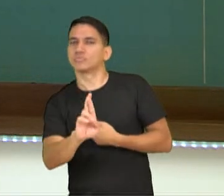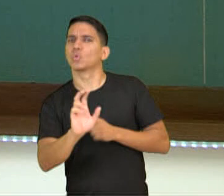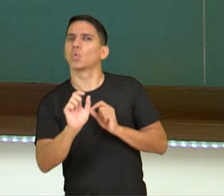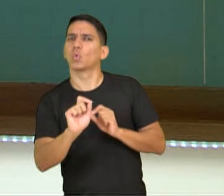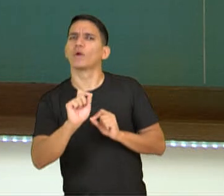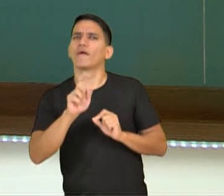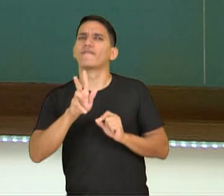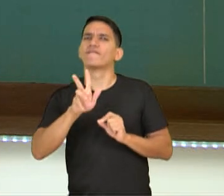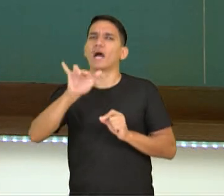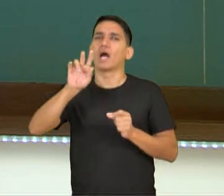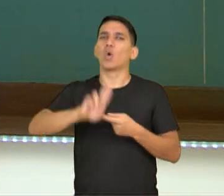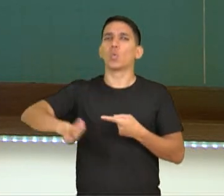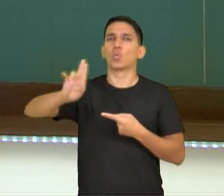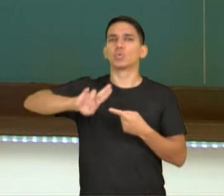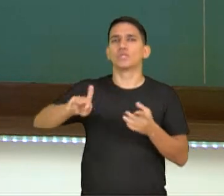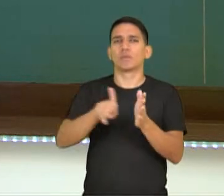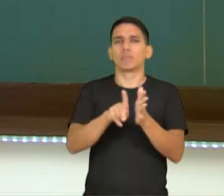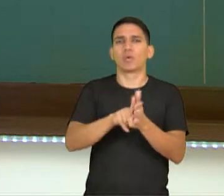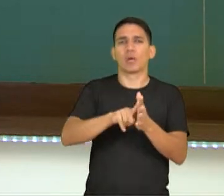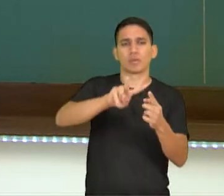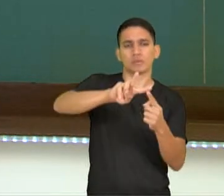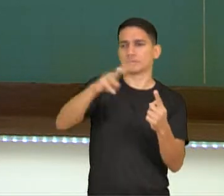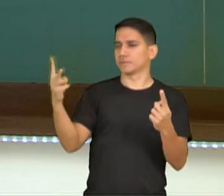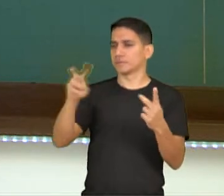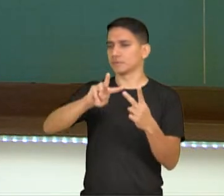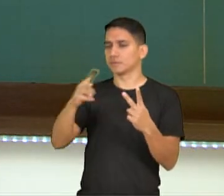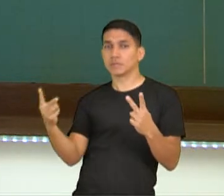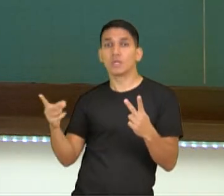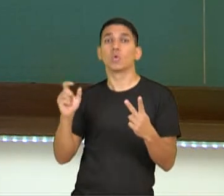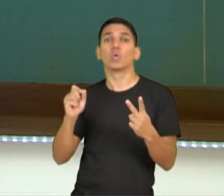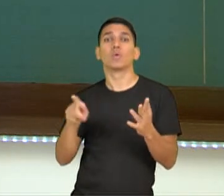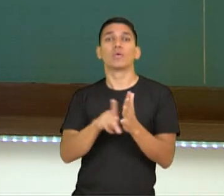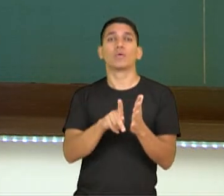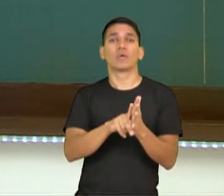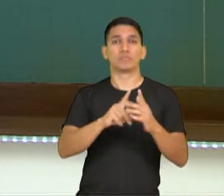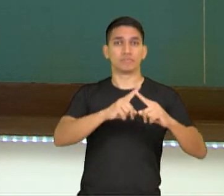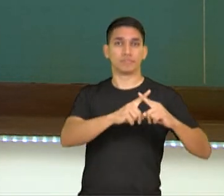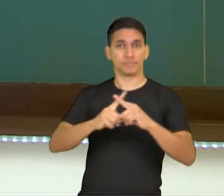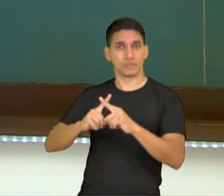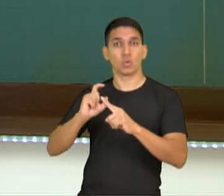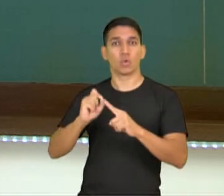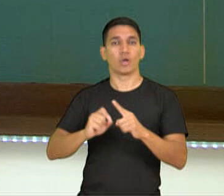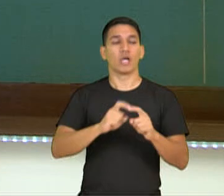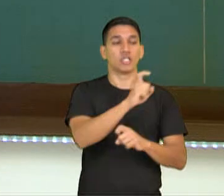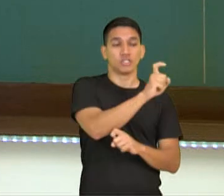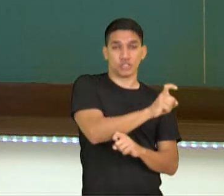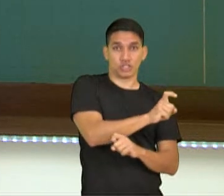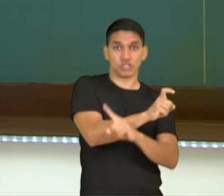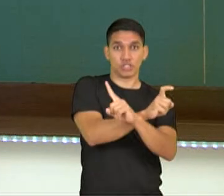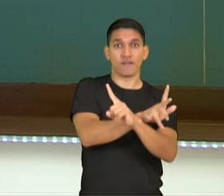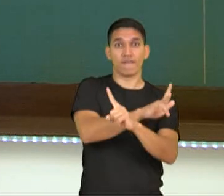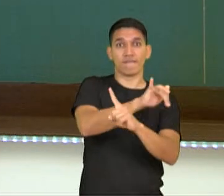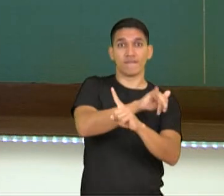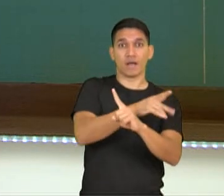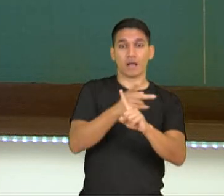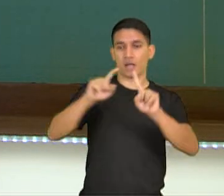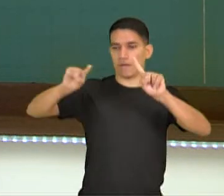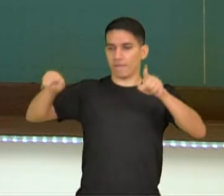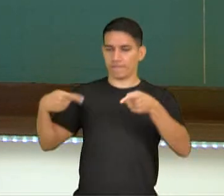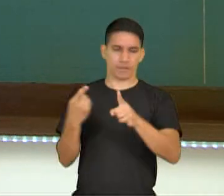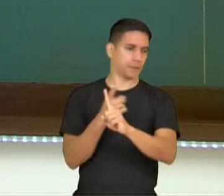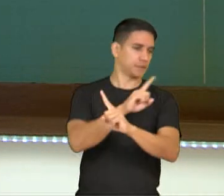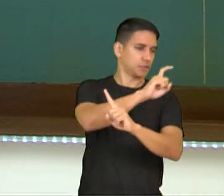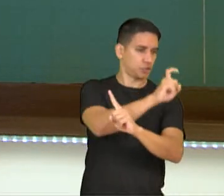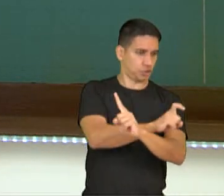propriedade distributiva, tá bom? Da multiplicação. Então, nós temos aqui x, ele vai estar aqui na frente do parênteses, ele